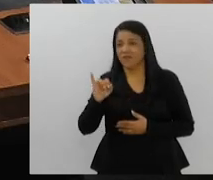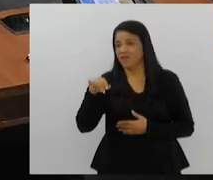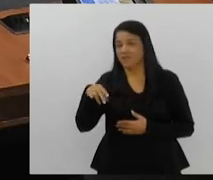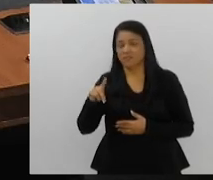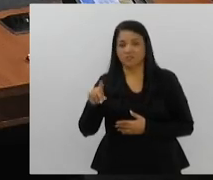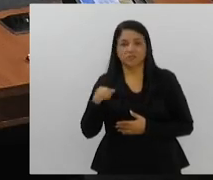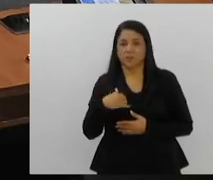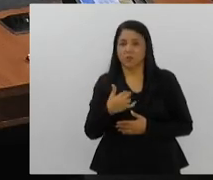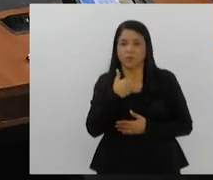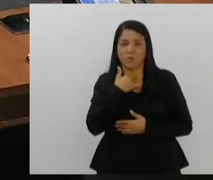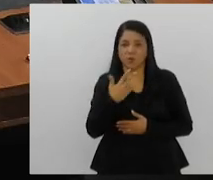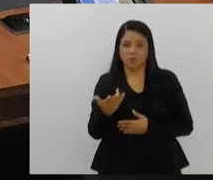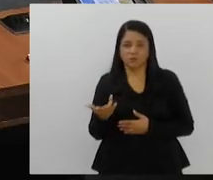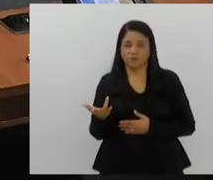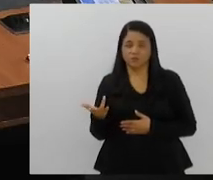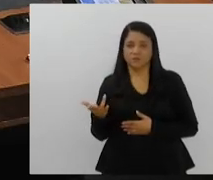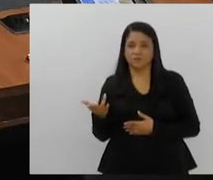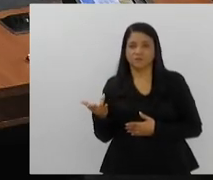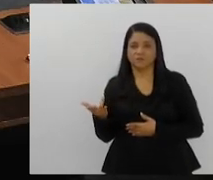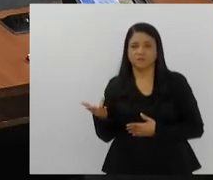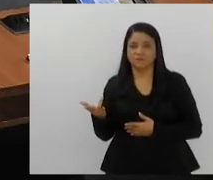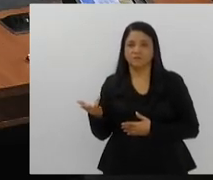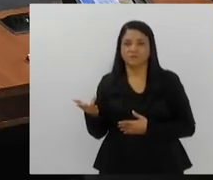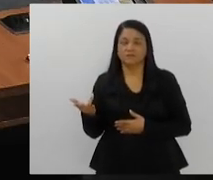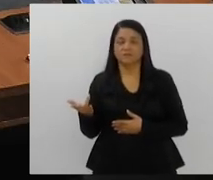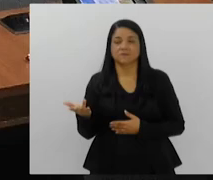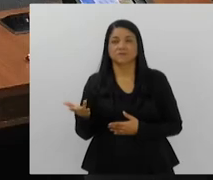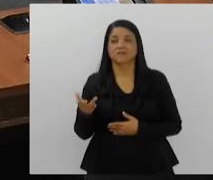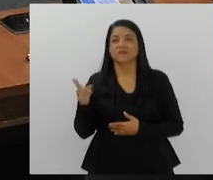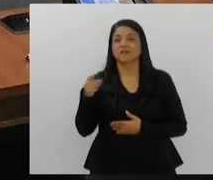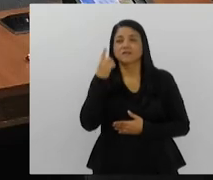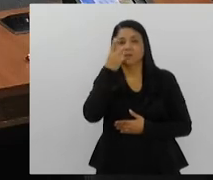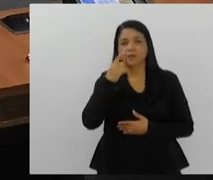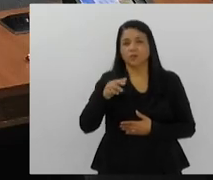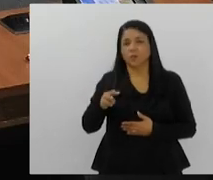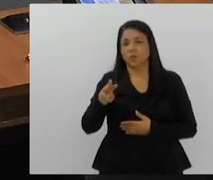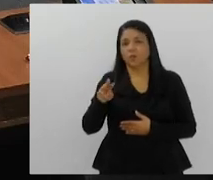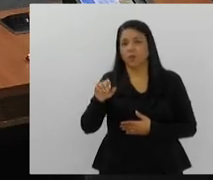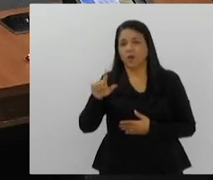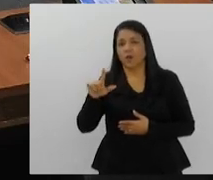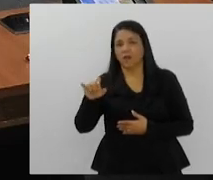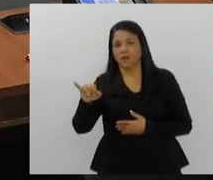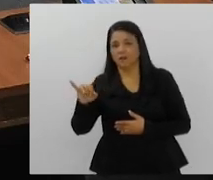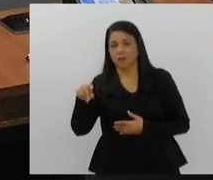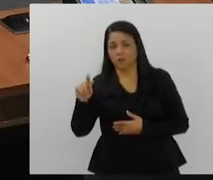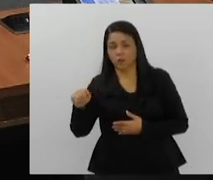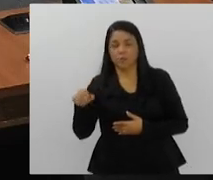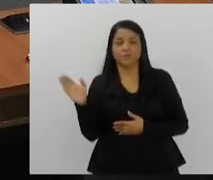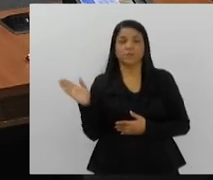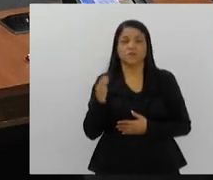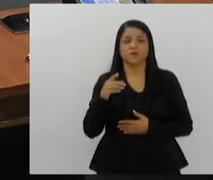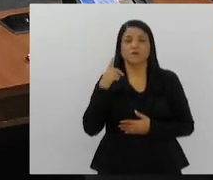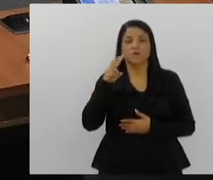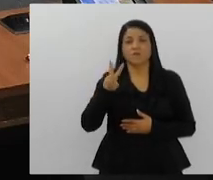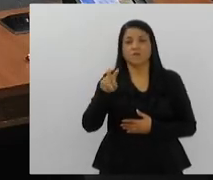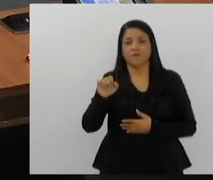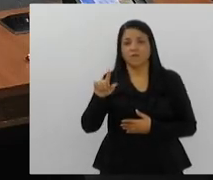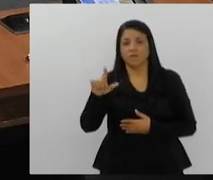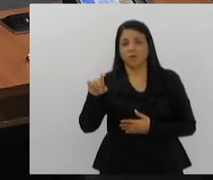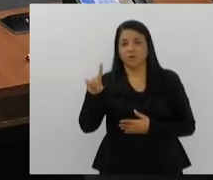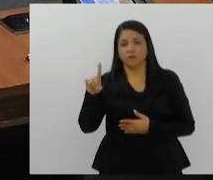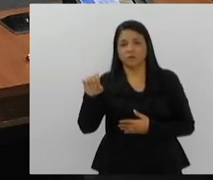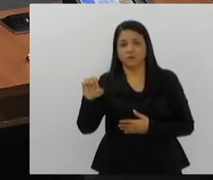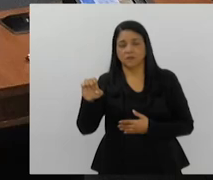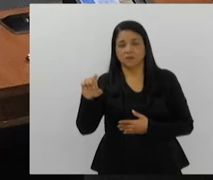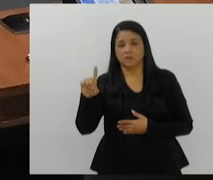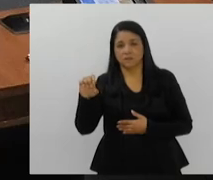vai fazer. Deputado ali, Wellington José, deputado Valdeci da Saúde,